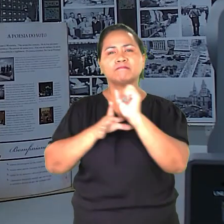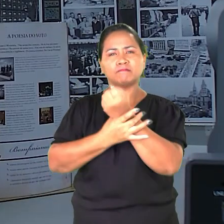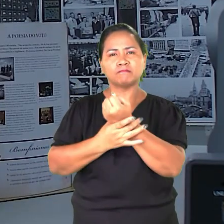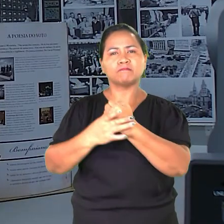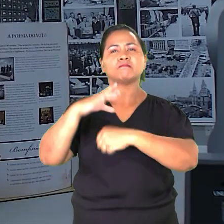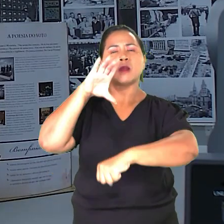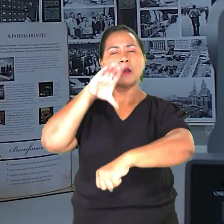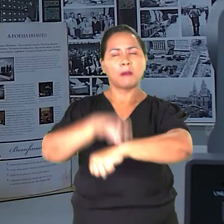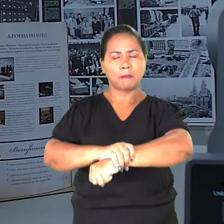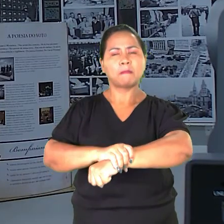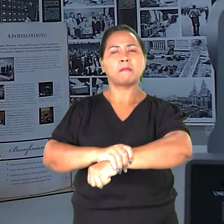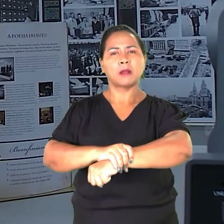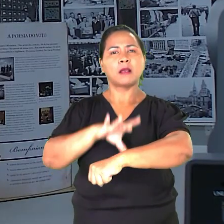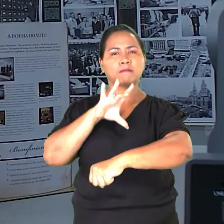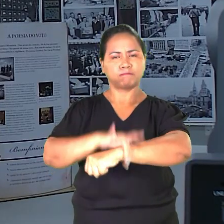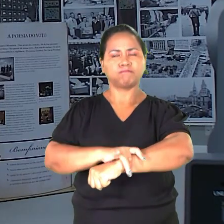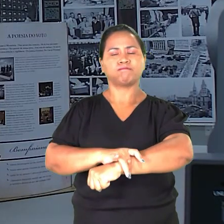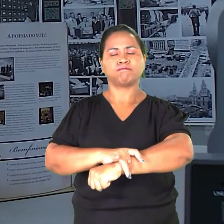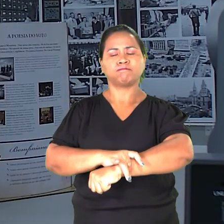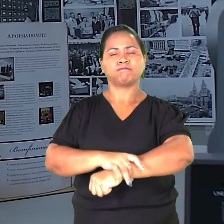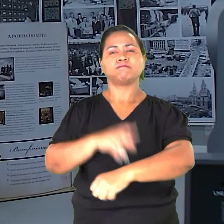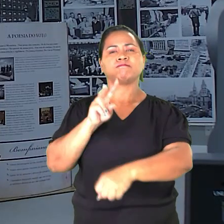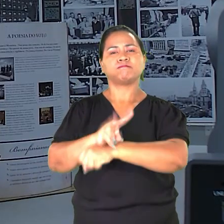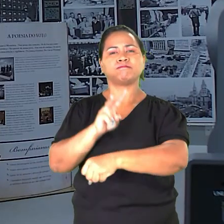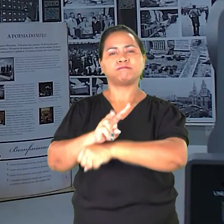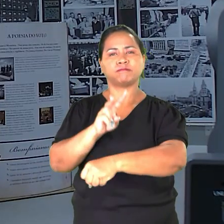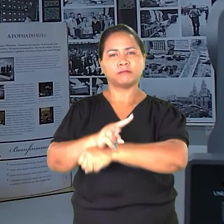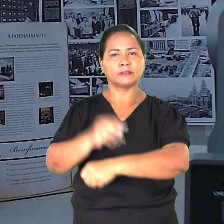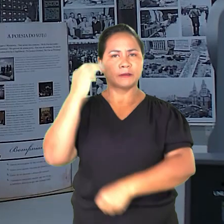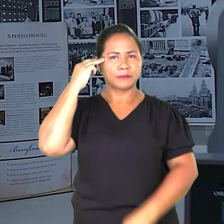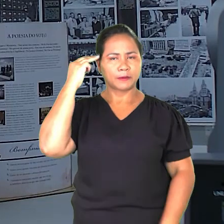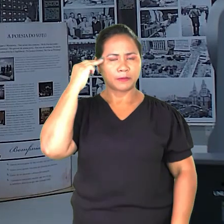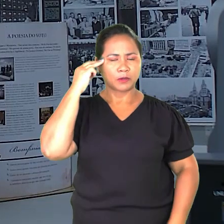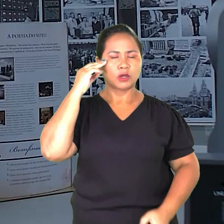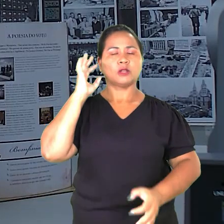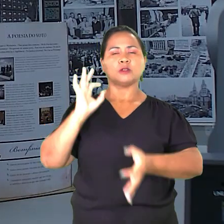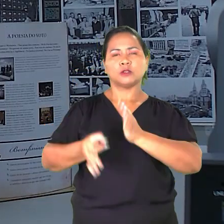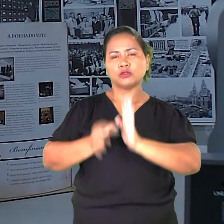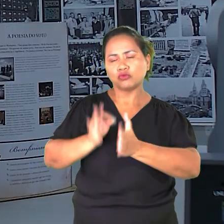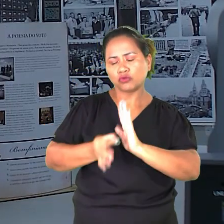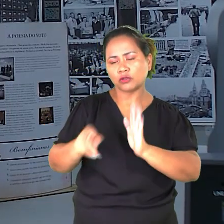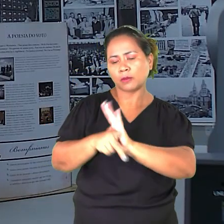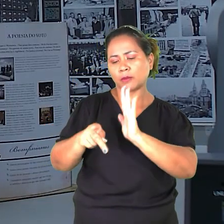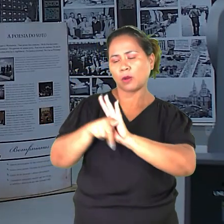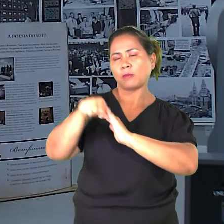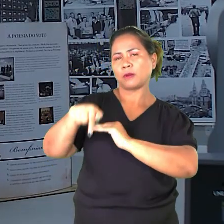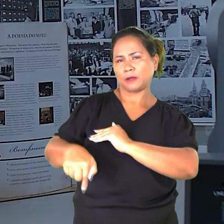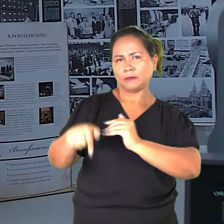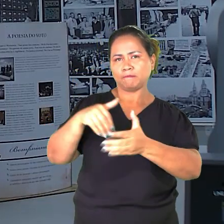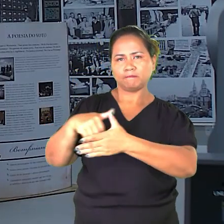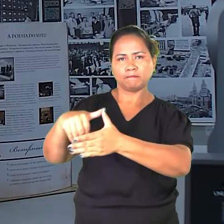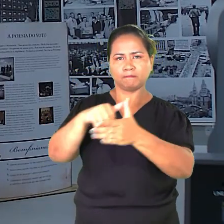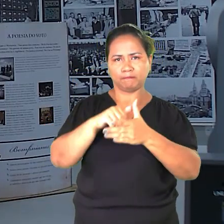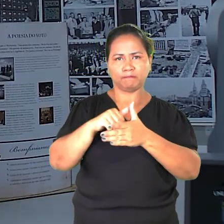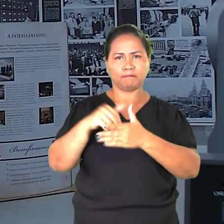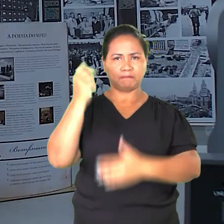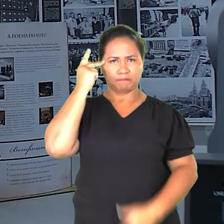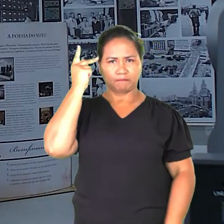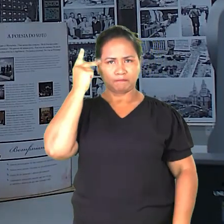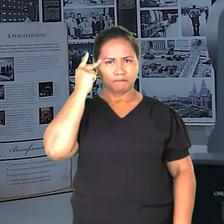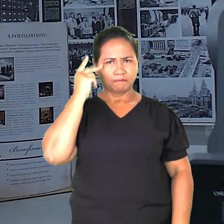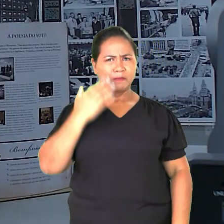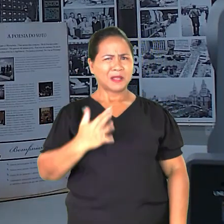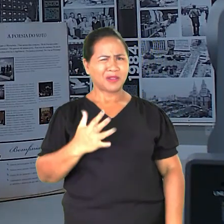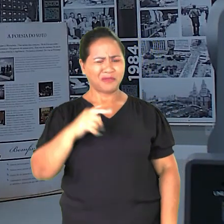em valorizar a memória da Justiça Eleitoral Paulista. Nós talvez sejamos um dos